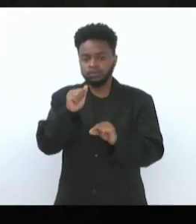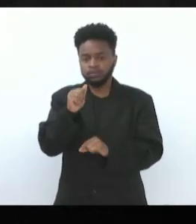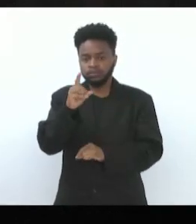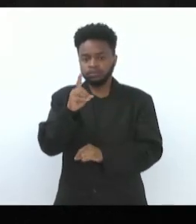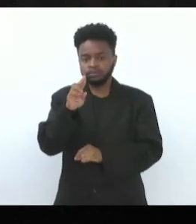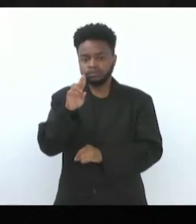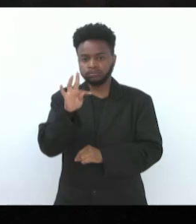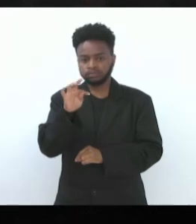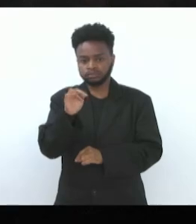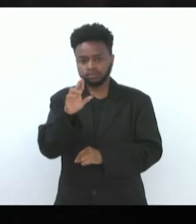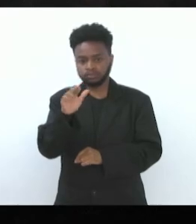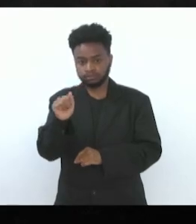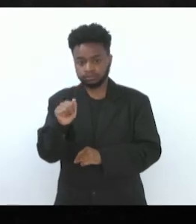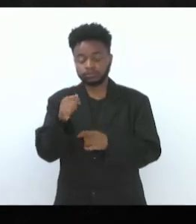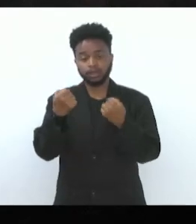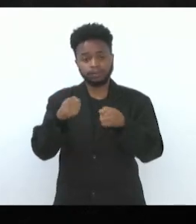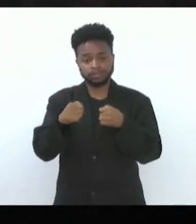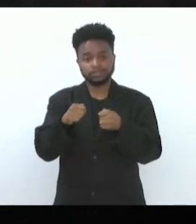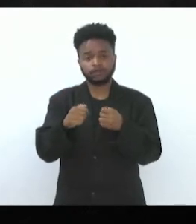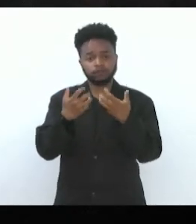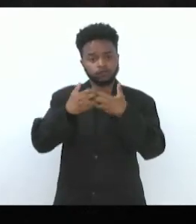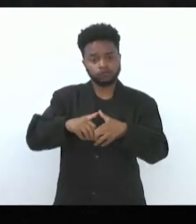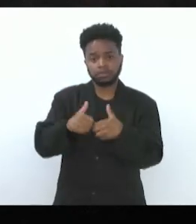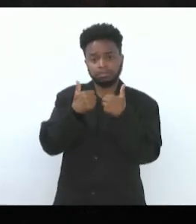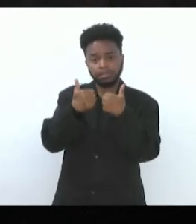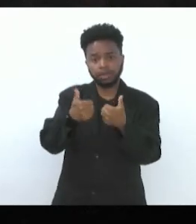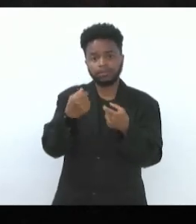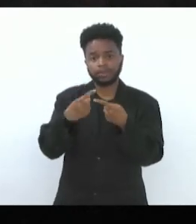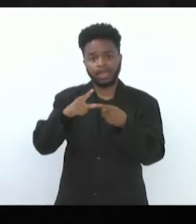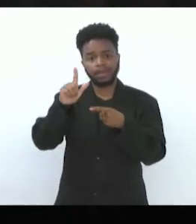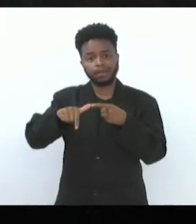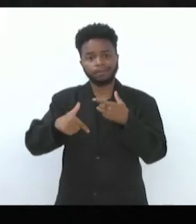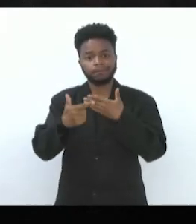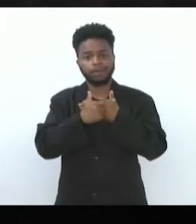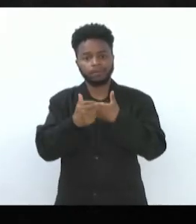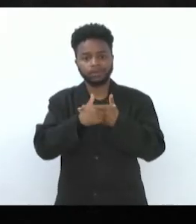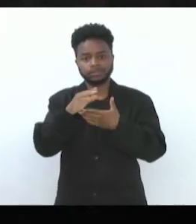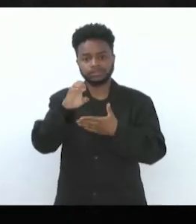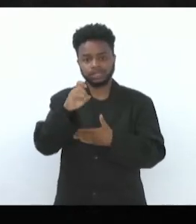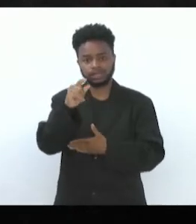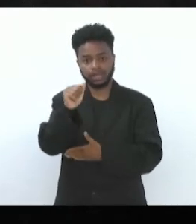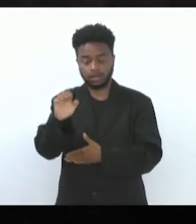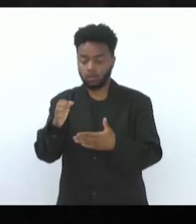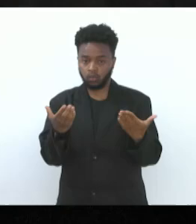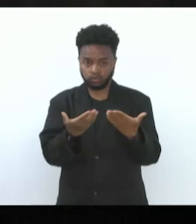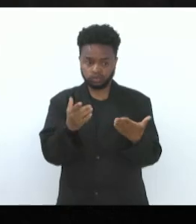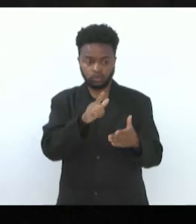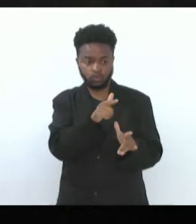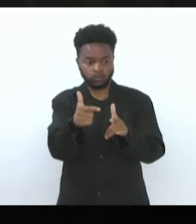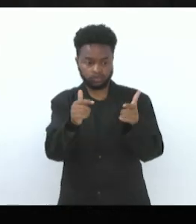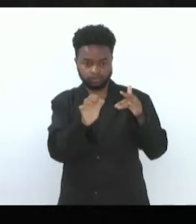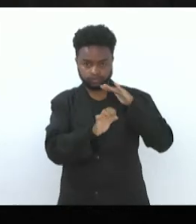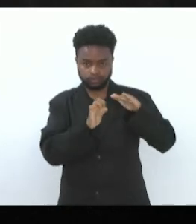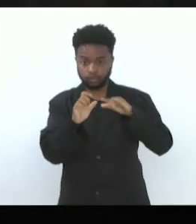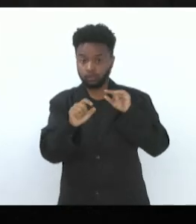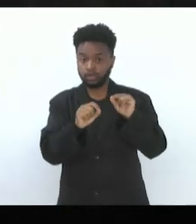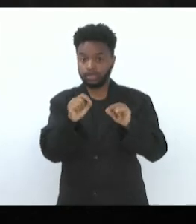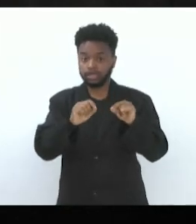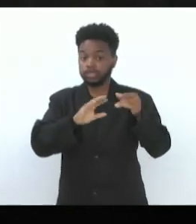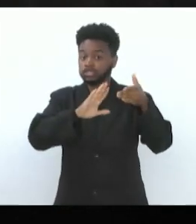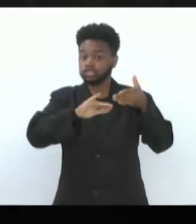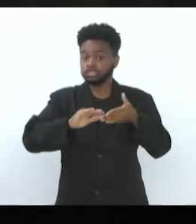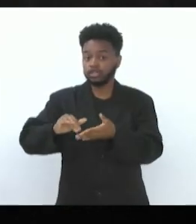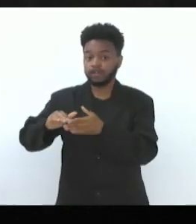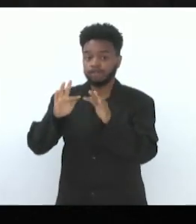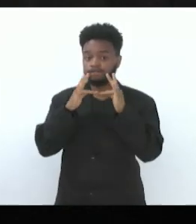teriam que estar desimpedidas. Isso era a tarefa da SEDAI, hoje não é mais da SEDAI, é das concessionárias, né, de retirar as famílias dessas